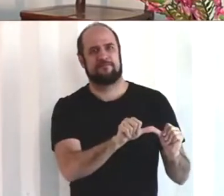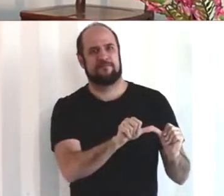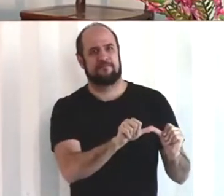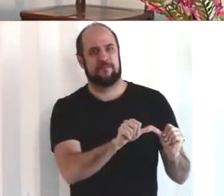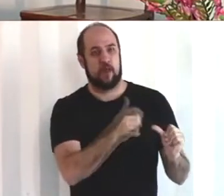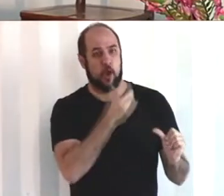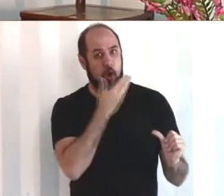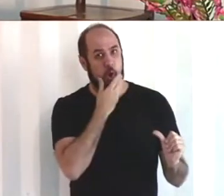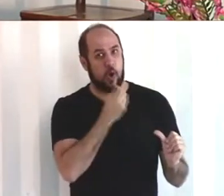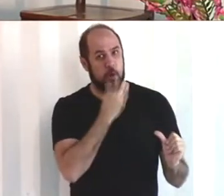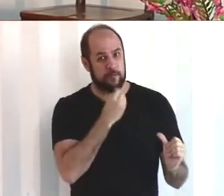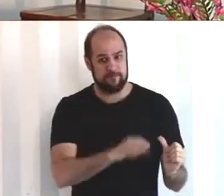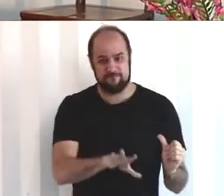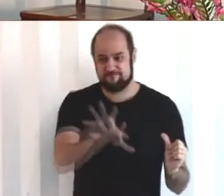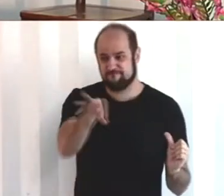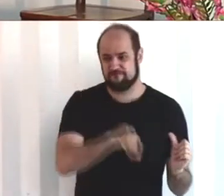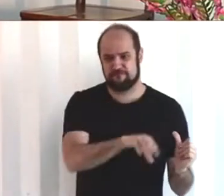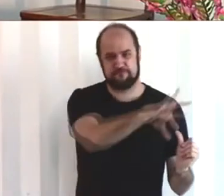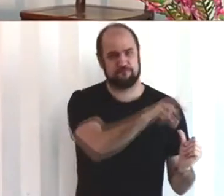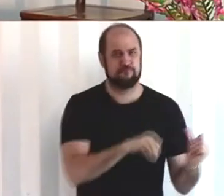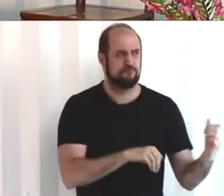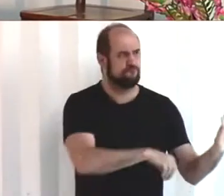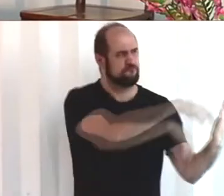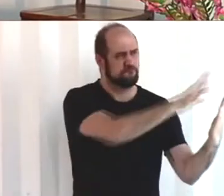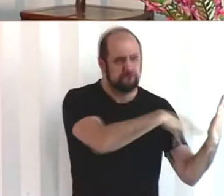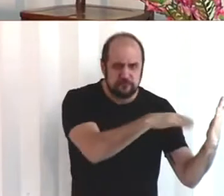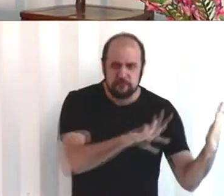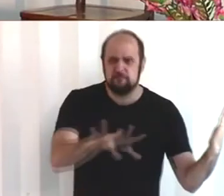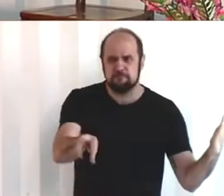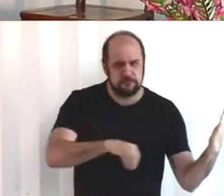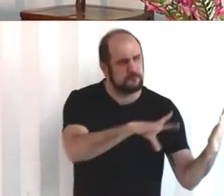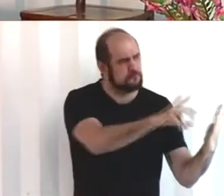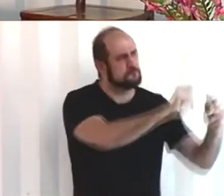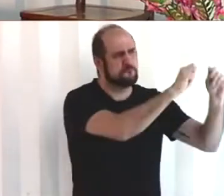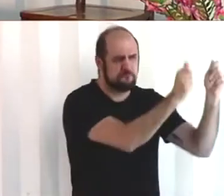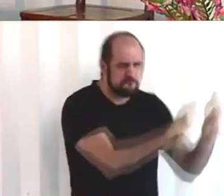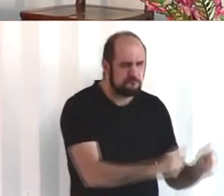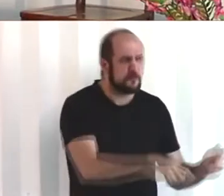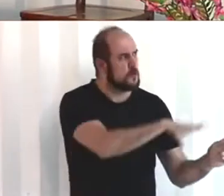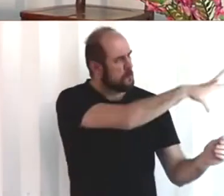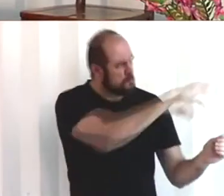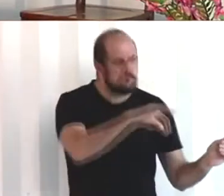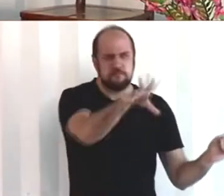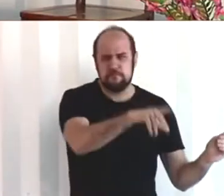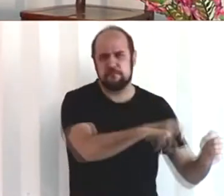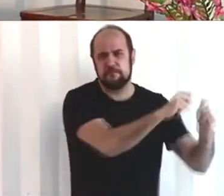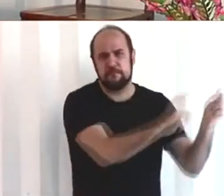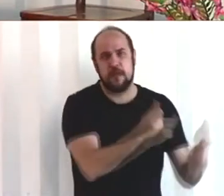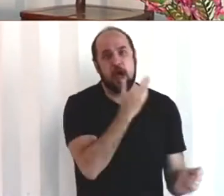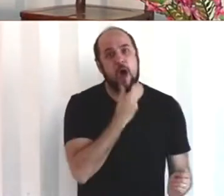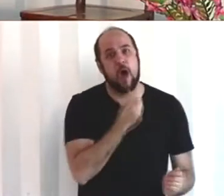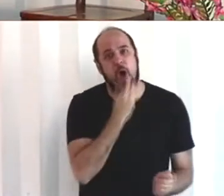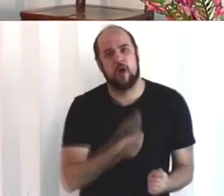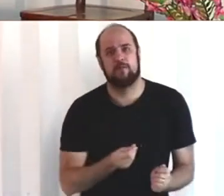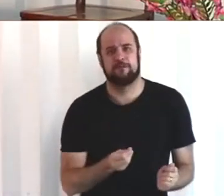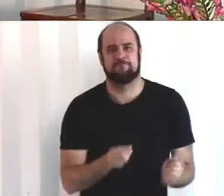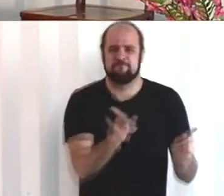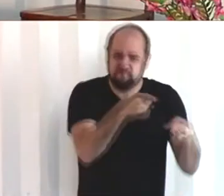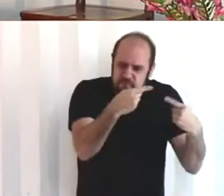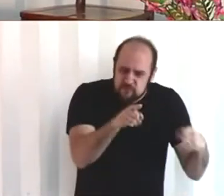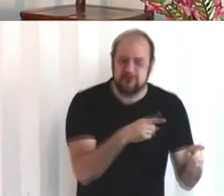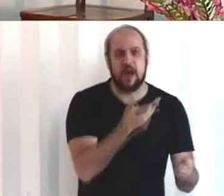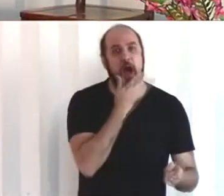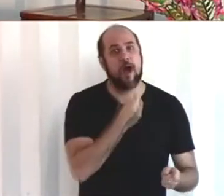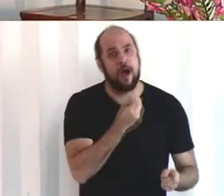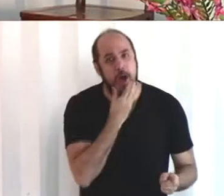o centro, o homem agora está na tela das grandes pinturas, E as músicas não falam mais da grandeza do amor